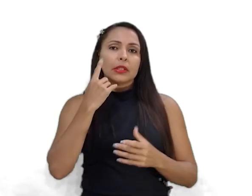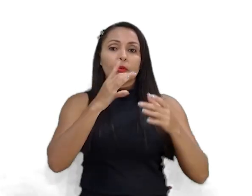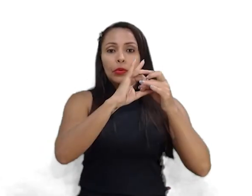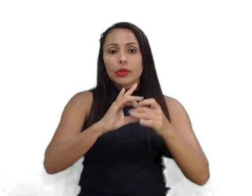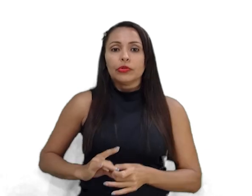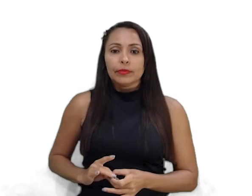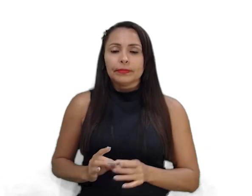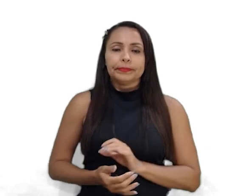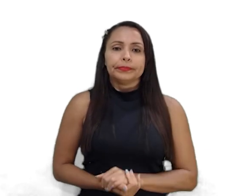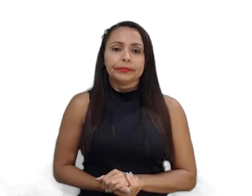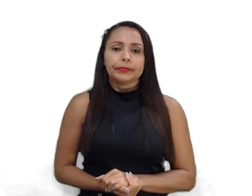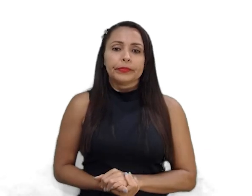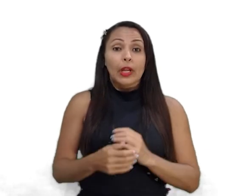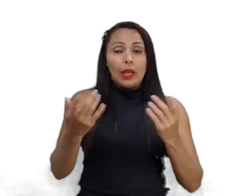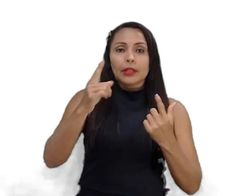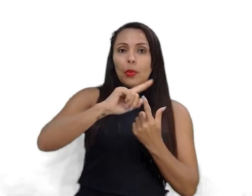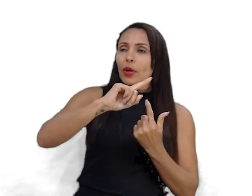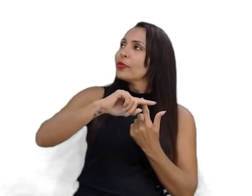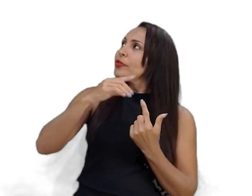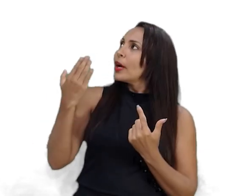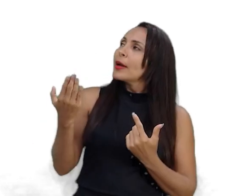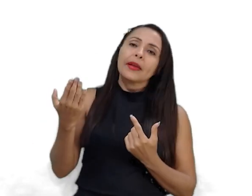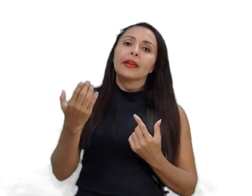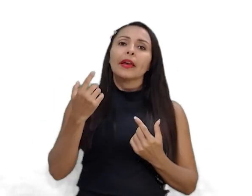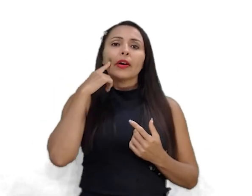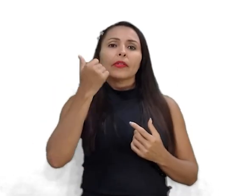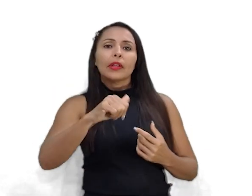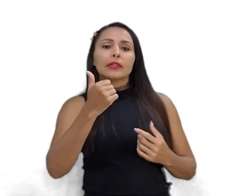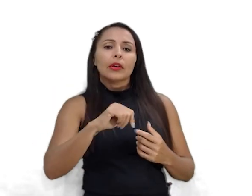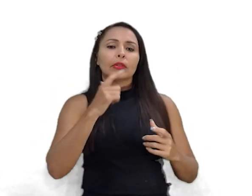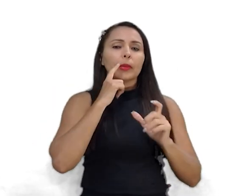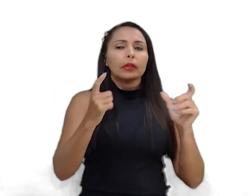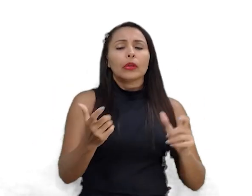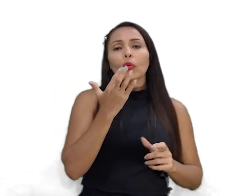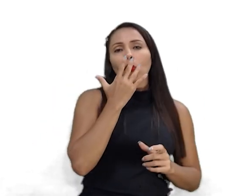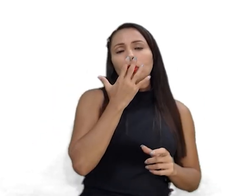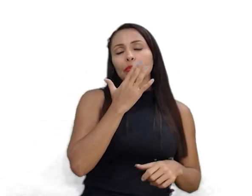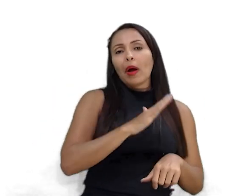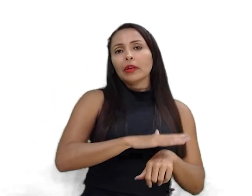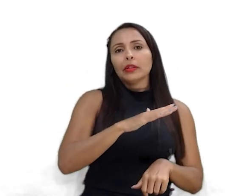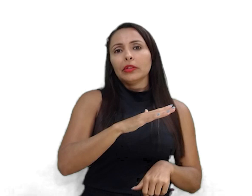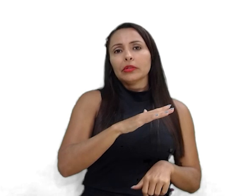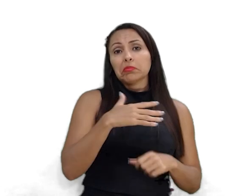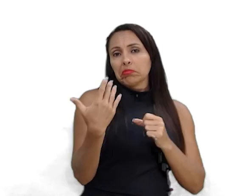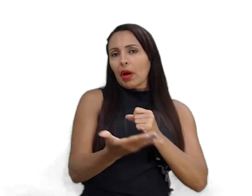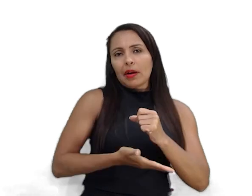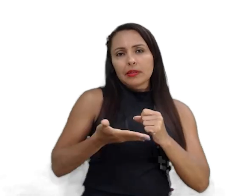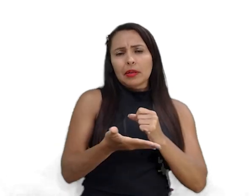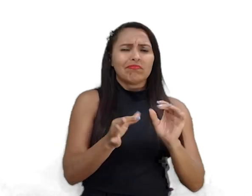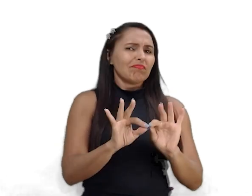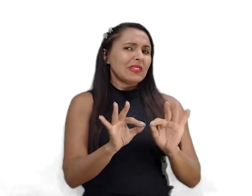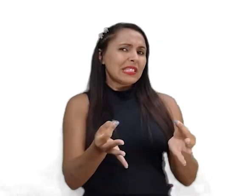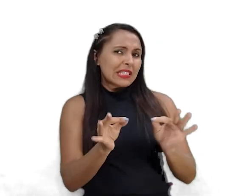contexto. Aí a tipografia, né, com a variação de tamanho, mas sempre em cores mais básicas,